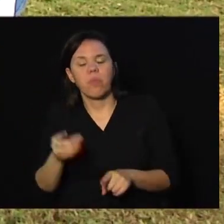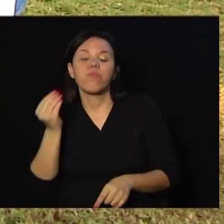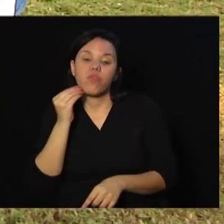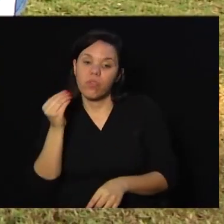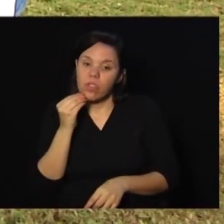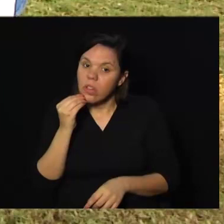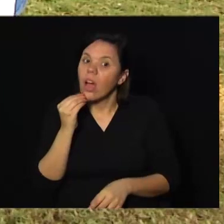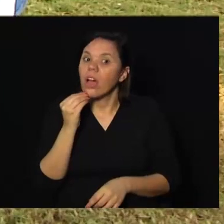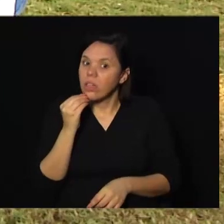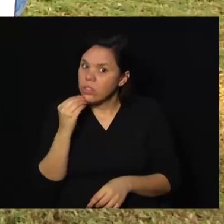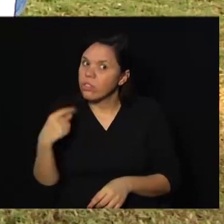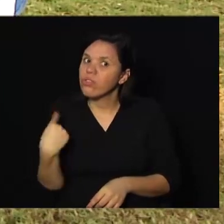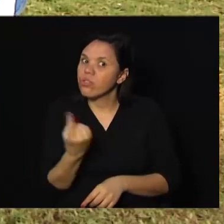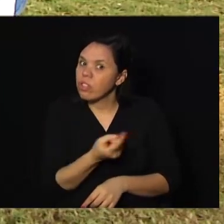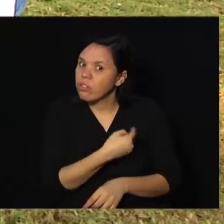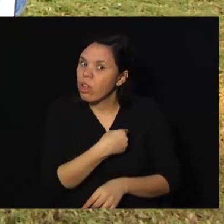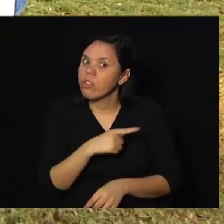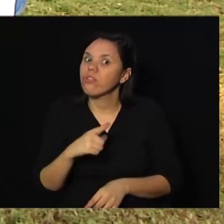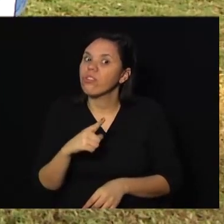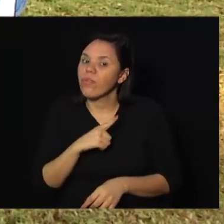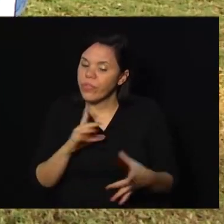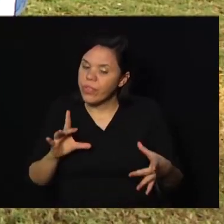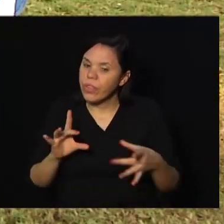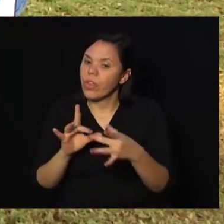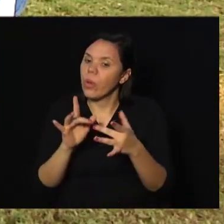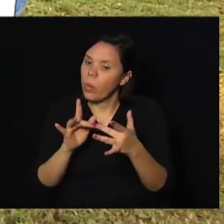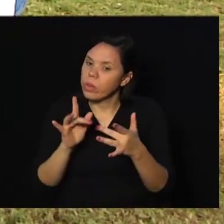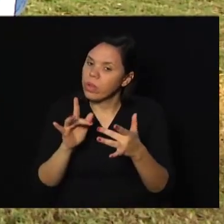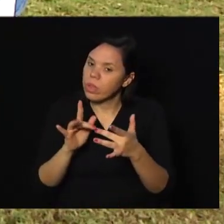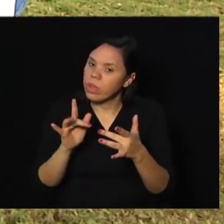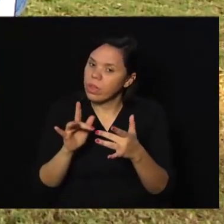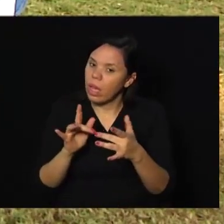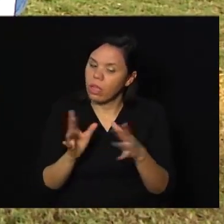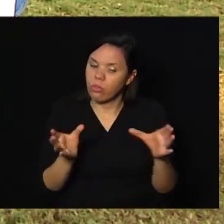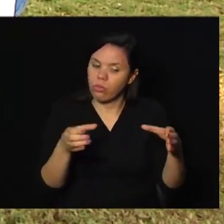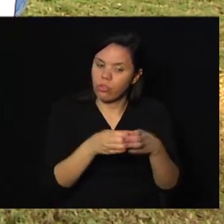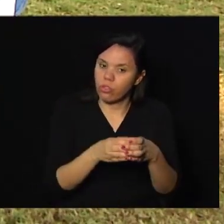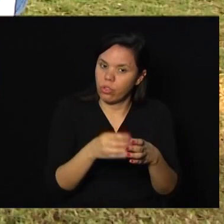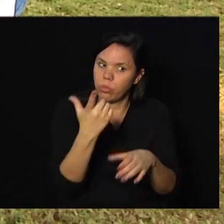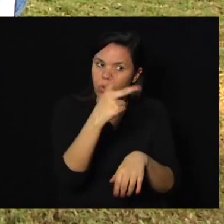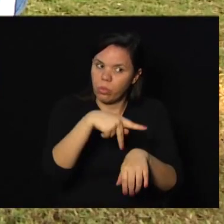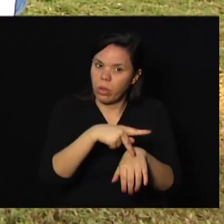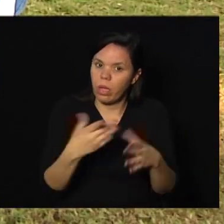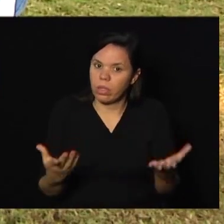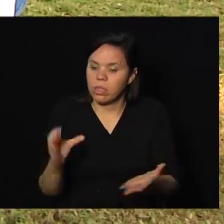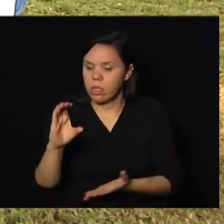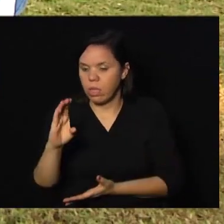gente ter um relacionamento mais próximo da federação, da